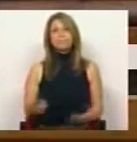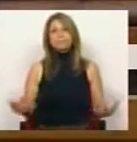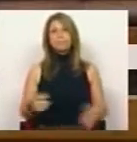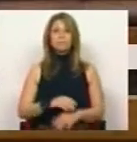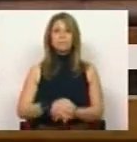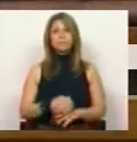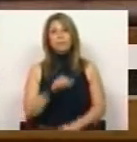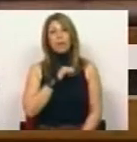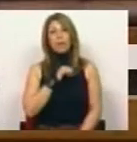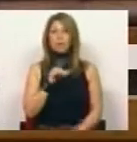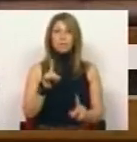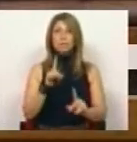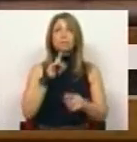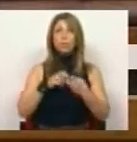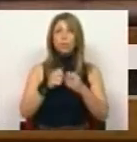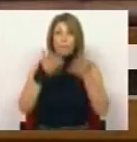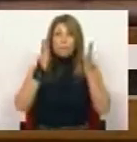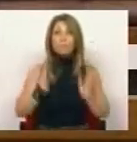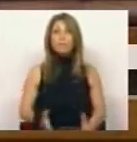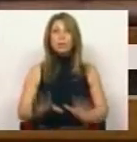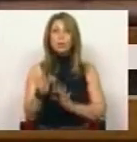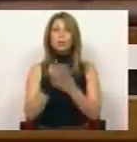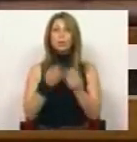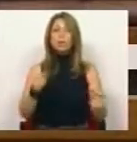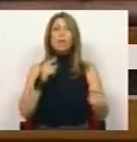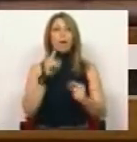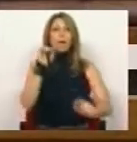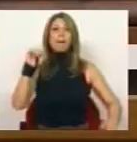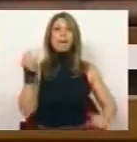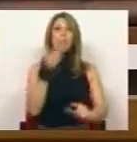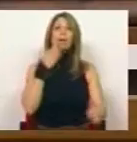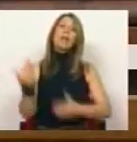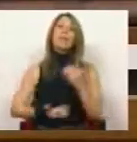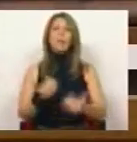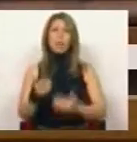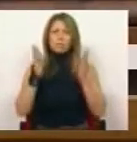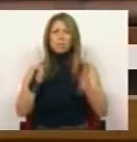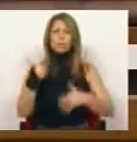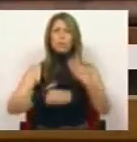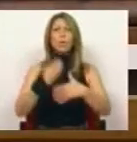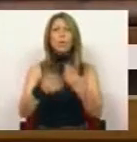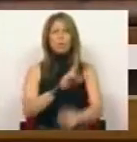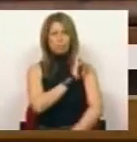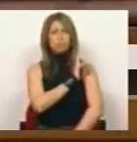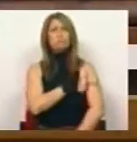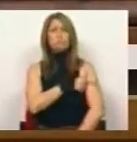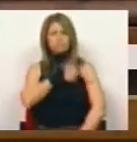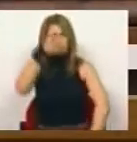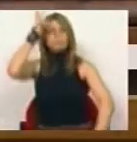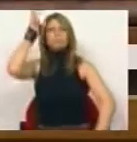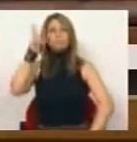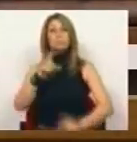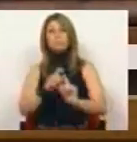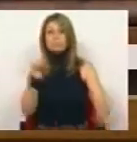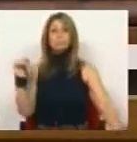soluções rápidas e eficazes e que sejamos antes proativos, arrojados e pioneiros, adotando